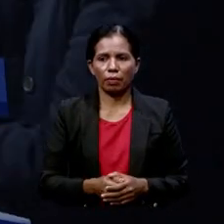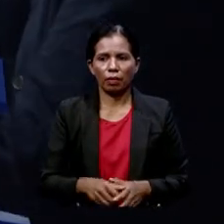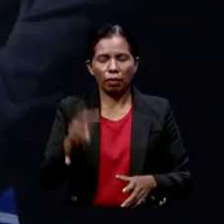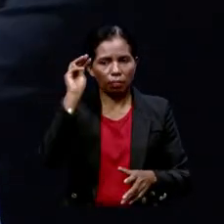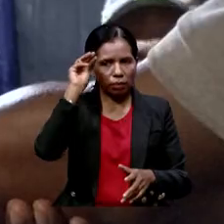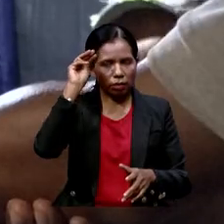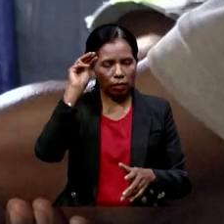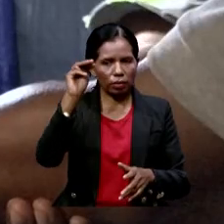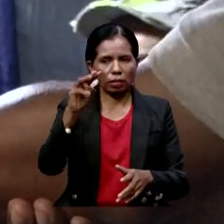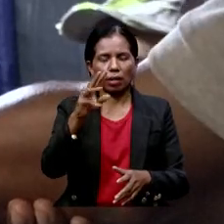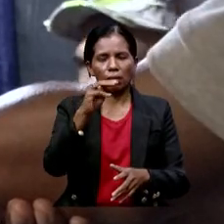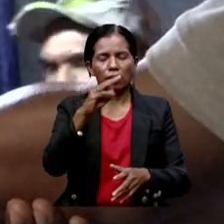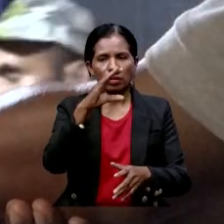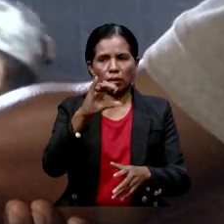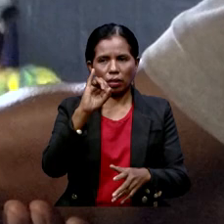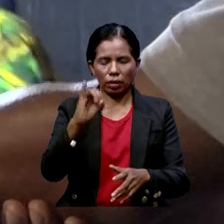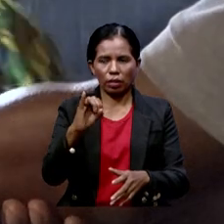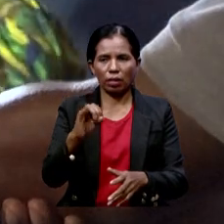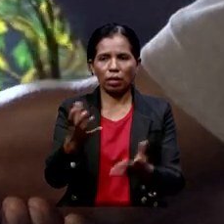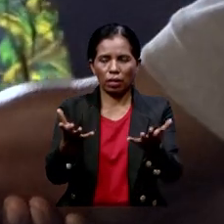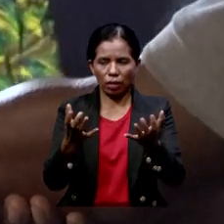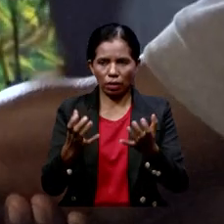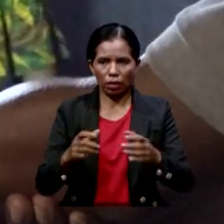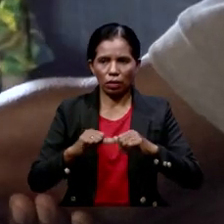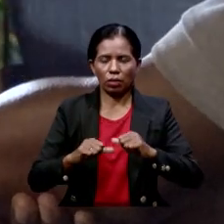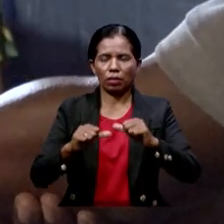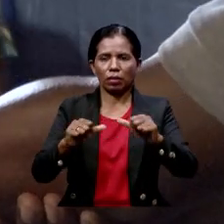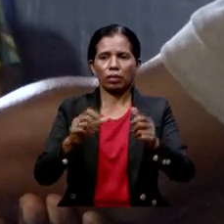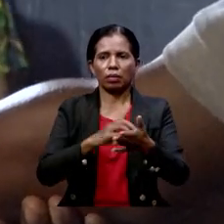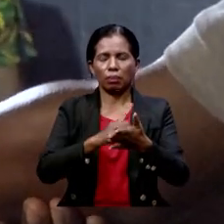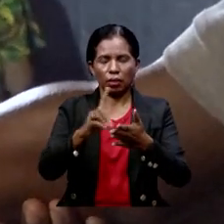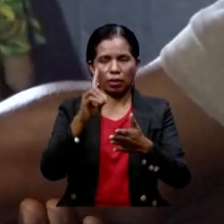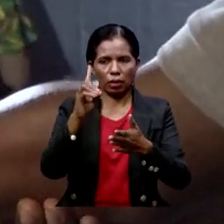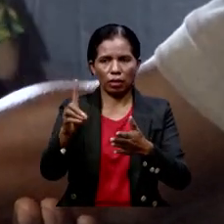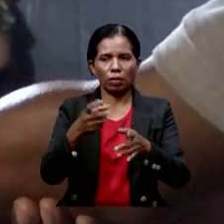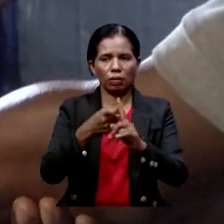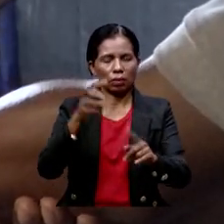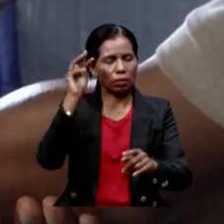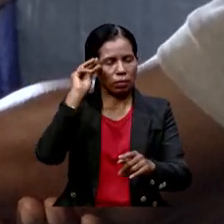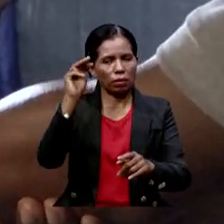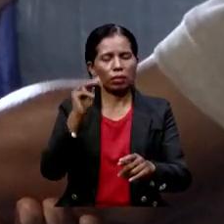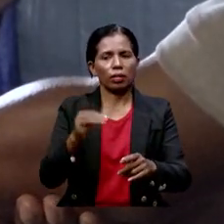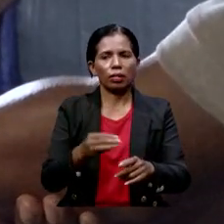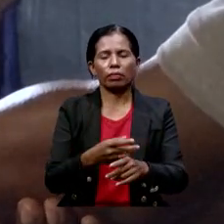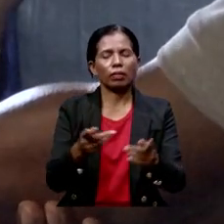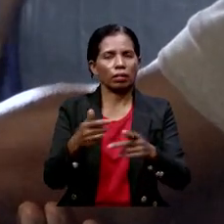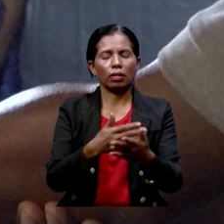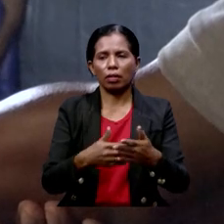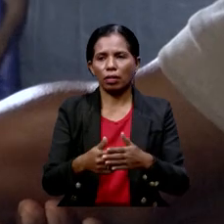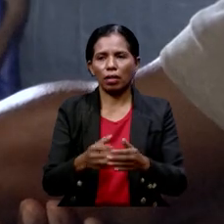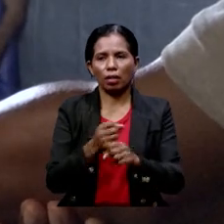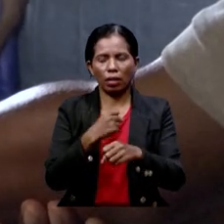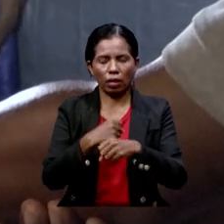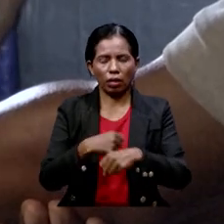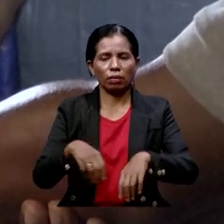ministero comercio industri hakara kontinu semana ida o husi ministero nebe det. Akara kalau tan